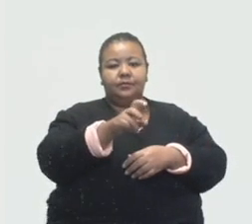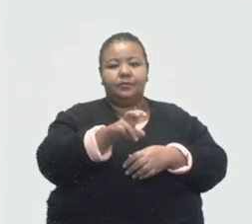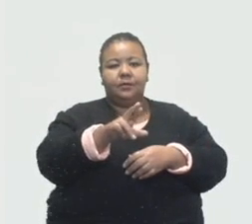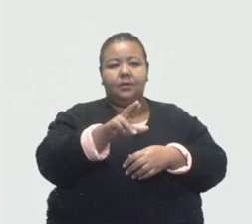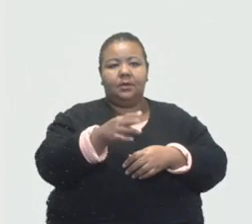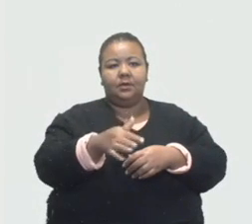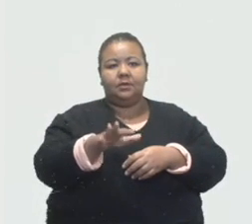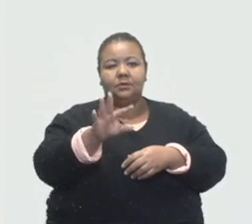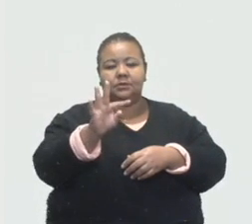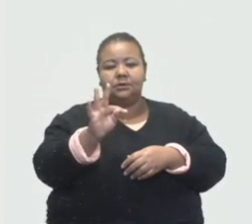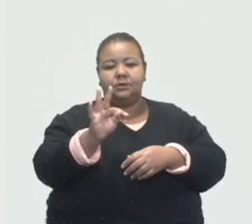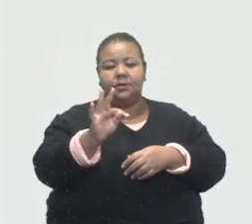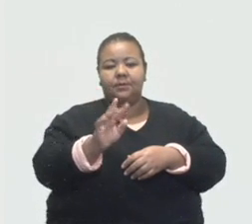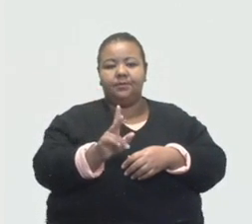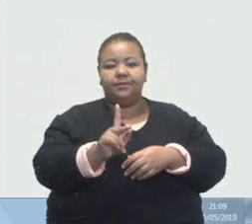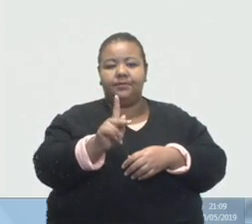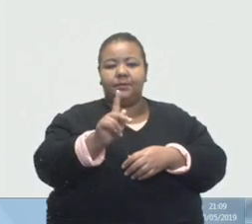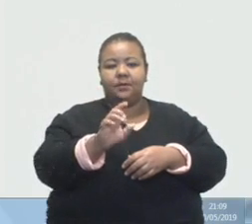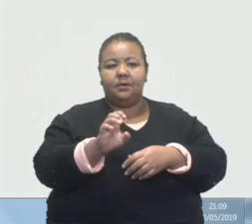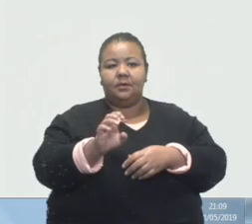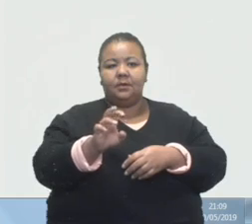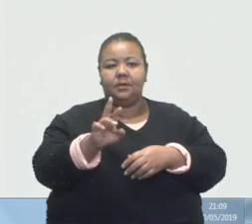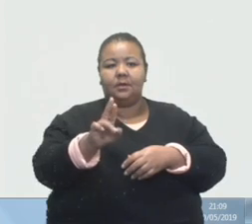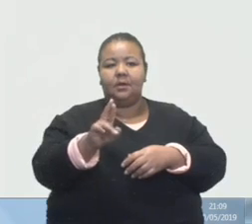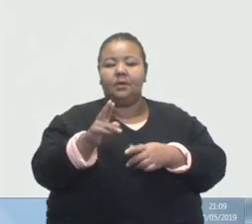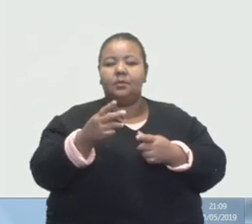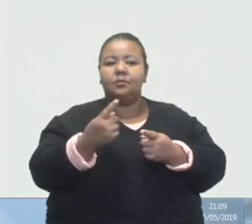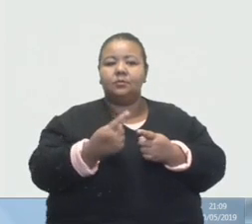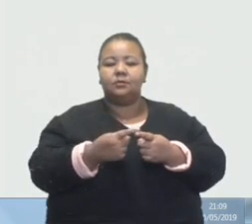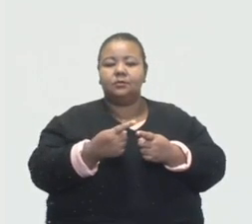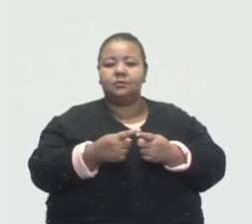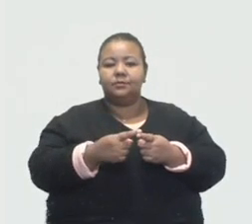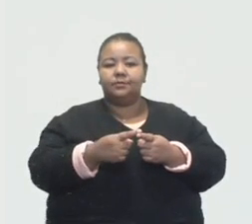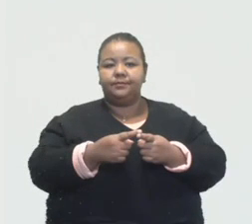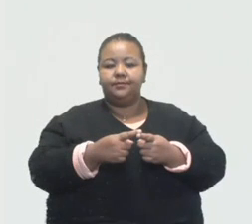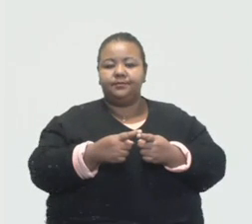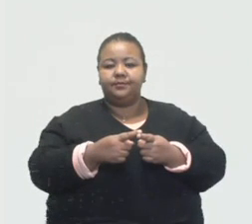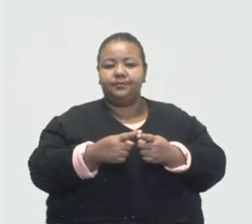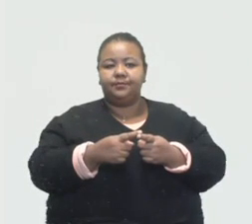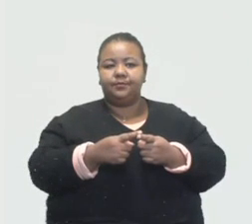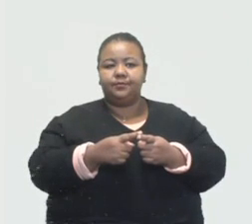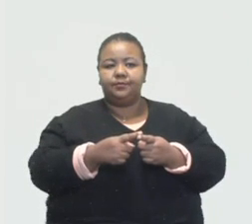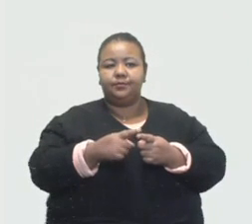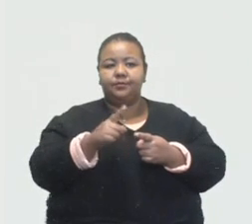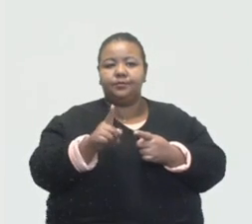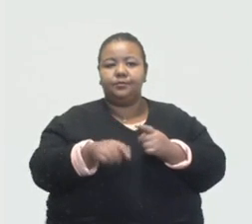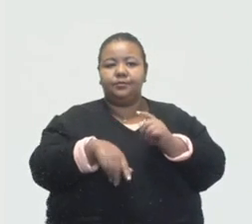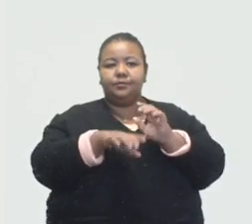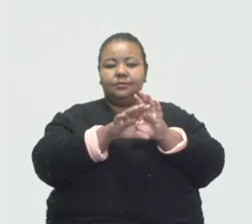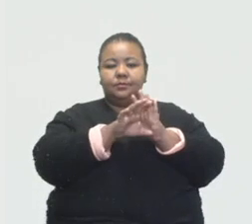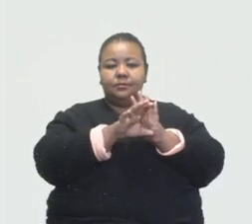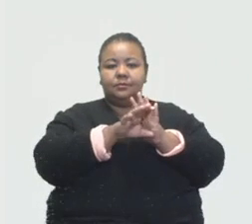de T. Esse ker aqui é por conta do conceito